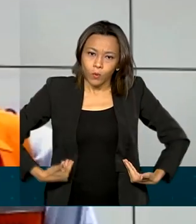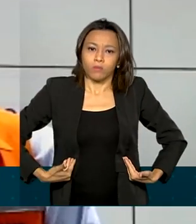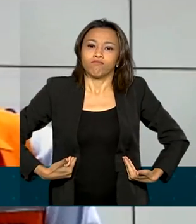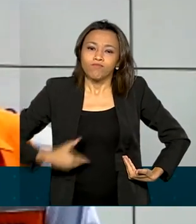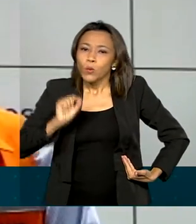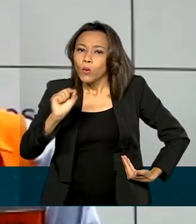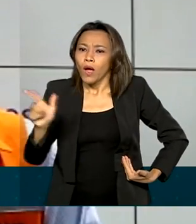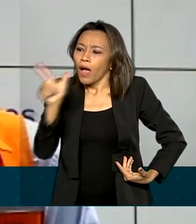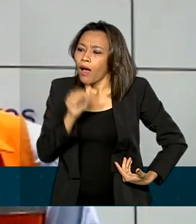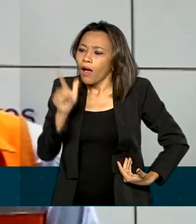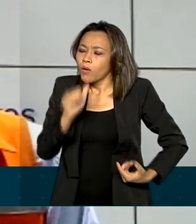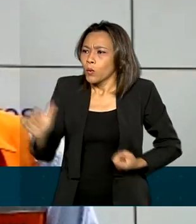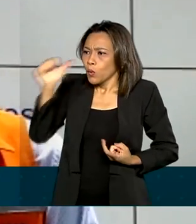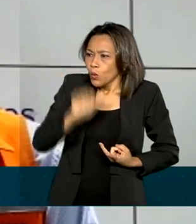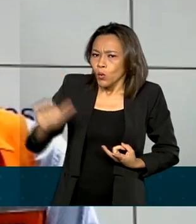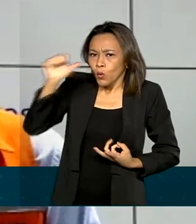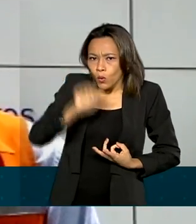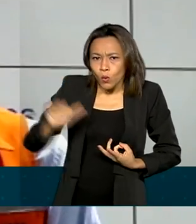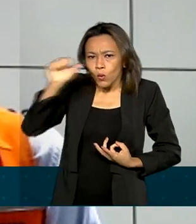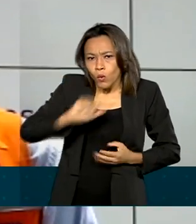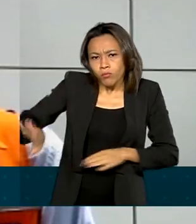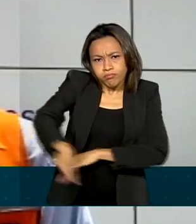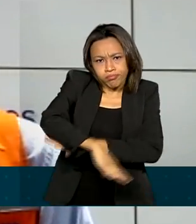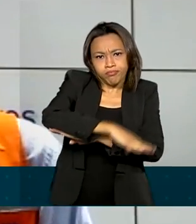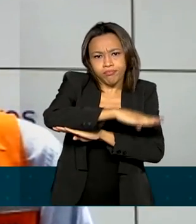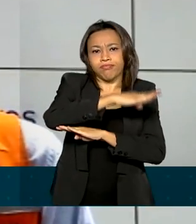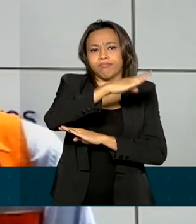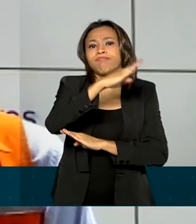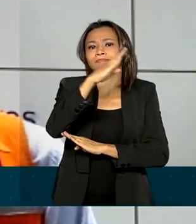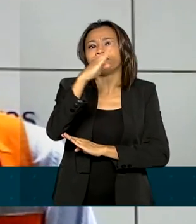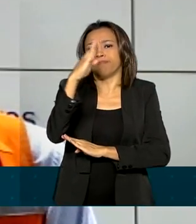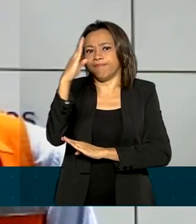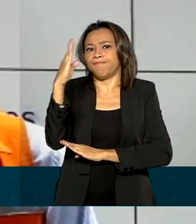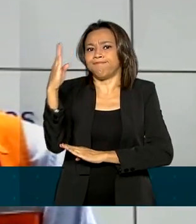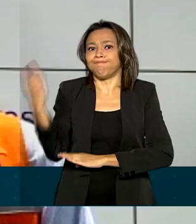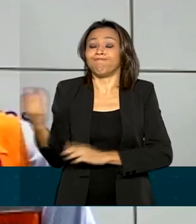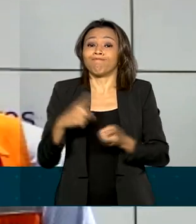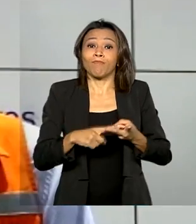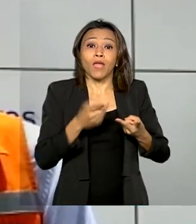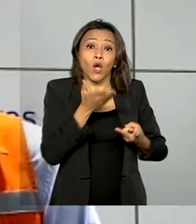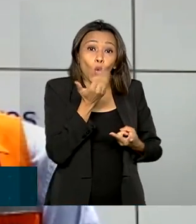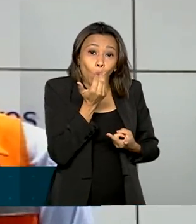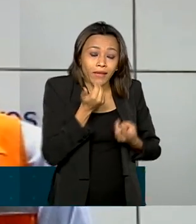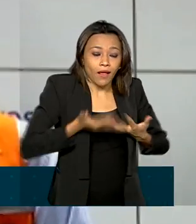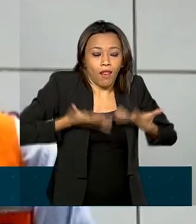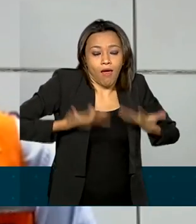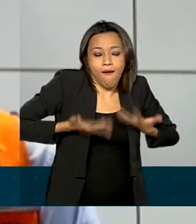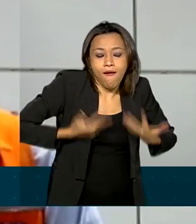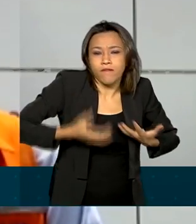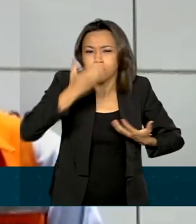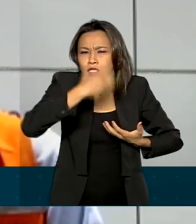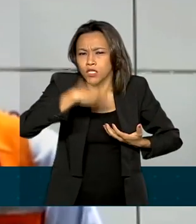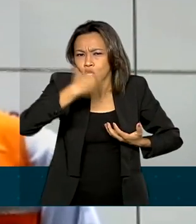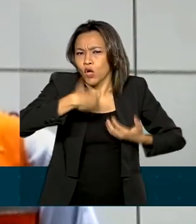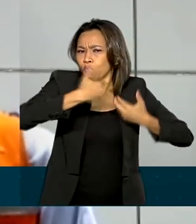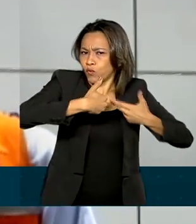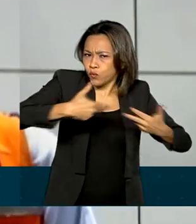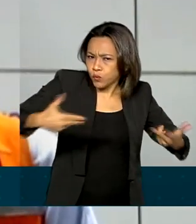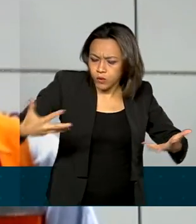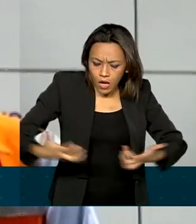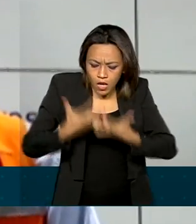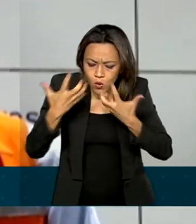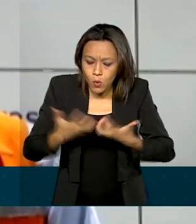ingerir bastante líquidos ao longo do dia, dar preferência a alimentos leves, com frutas, legumes, evitar